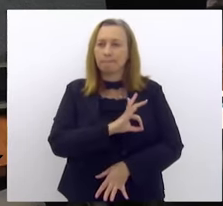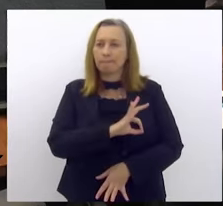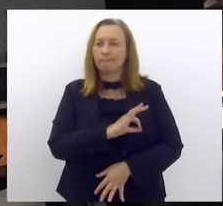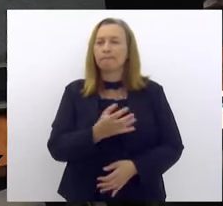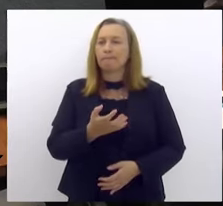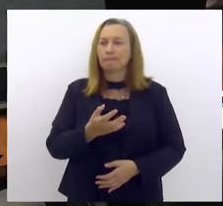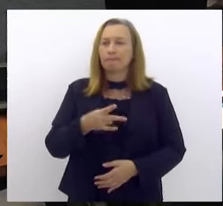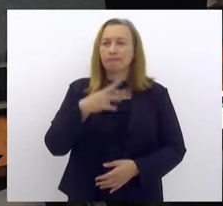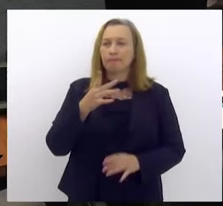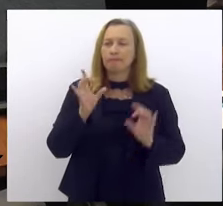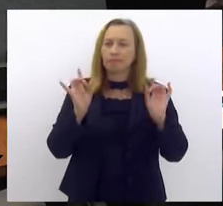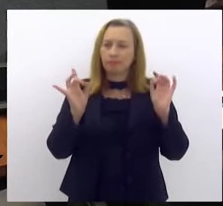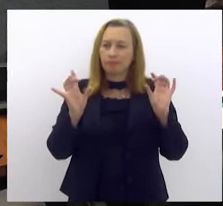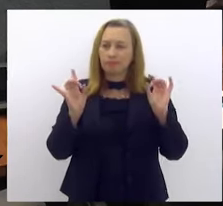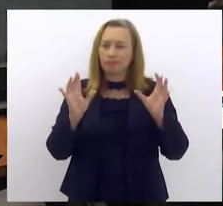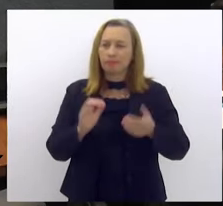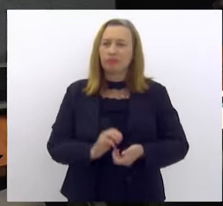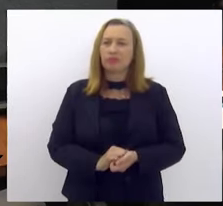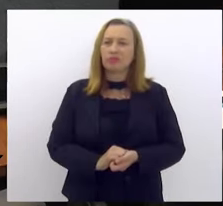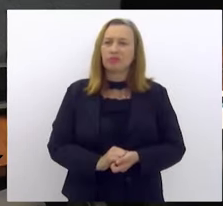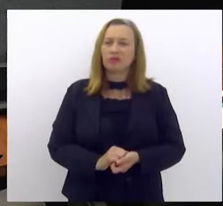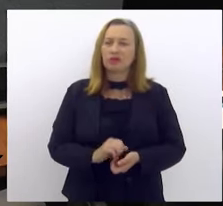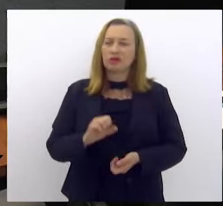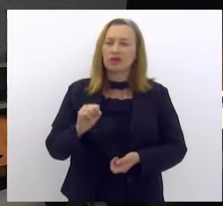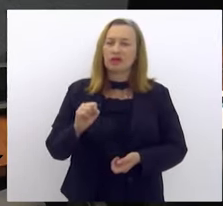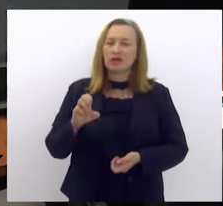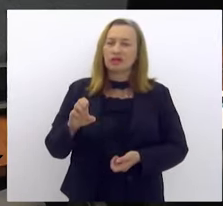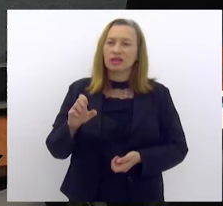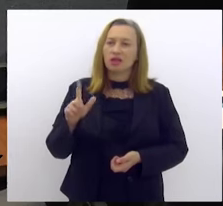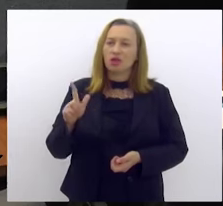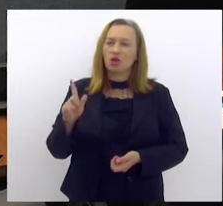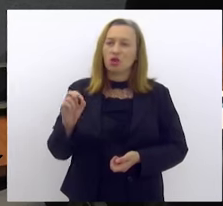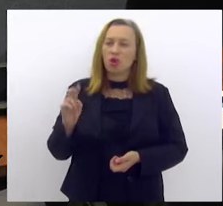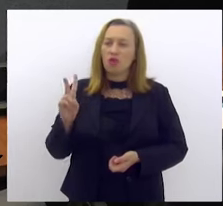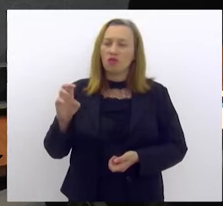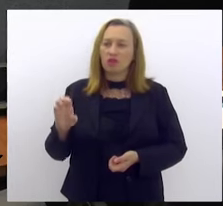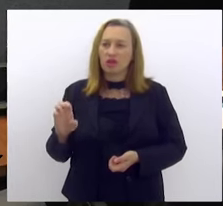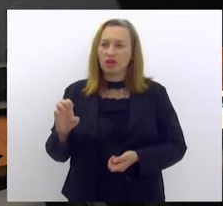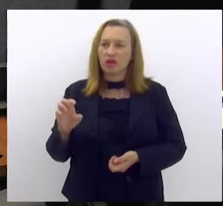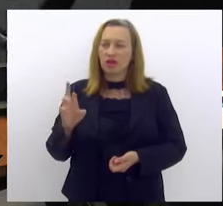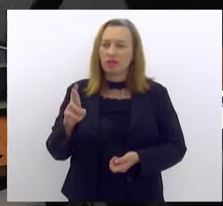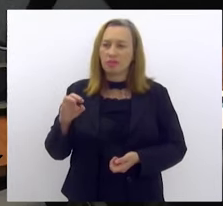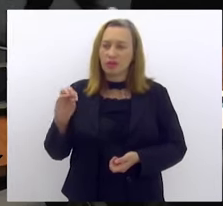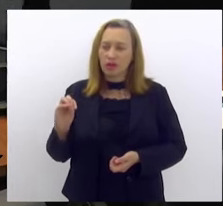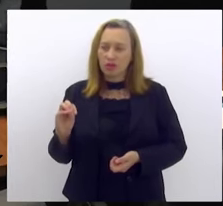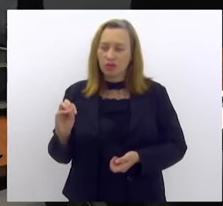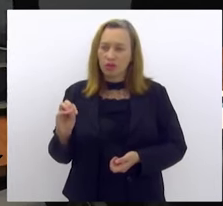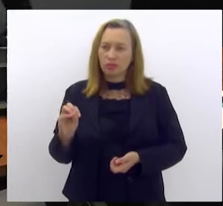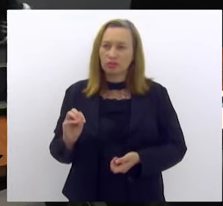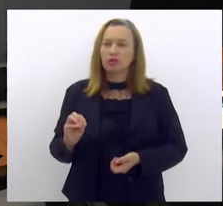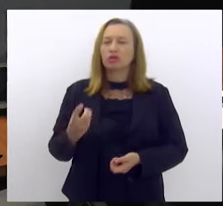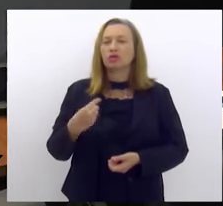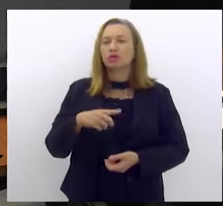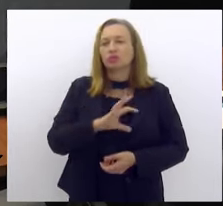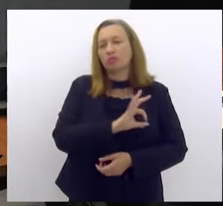assim, de forma especial, do Segov Ribeiro, que infelizmente até era o meu nome de guerra, Dionísio, quando eu estava na